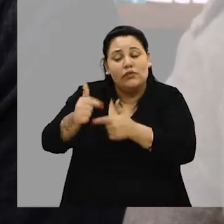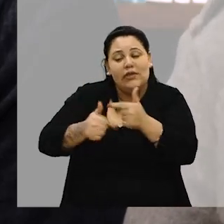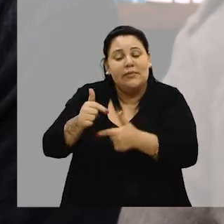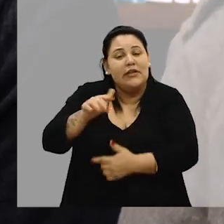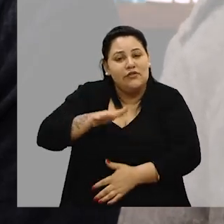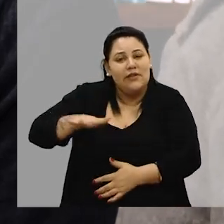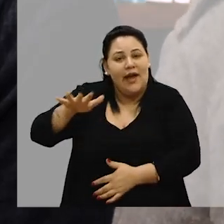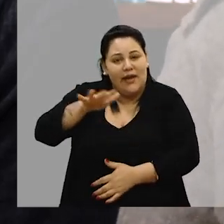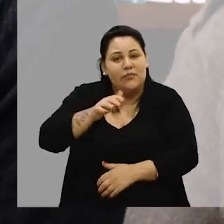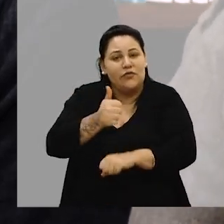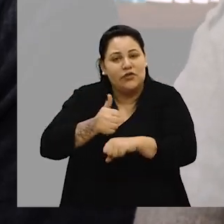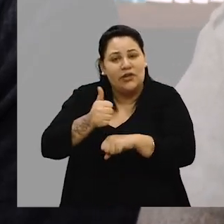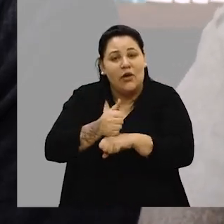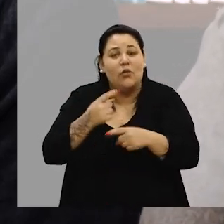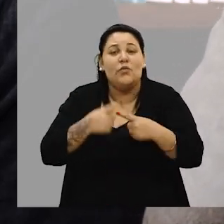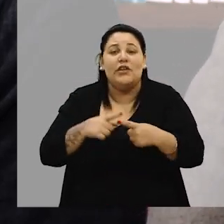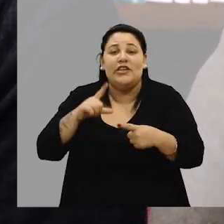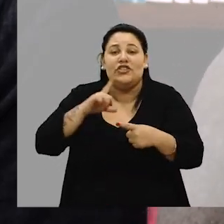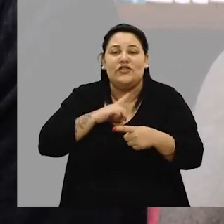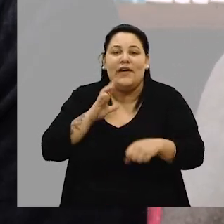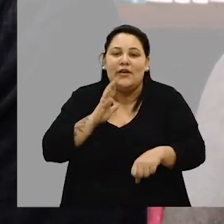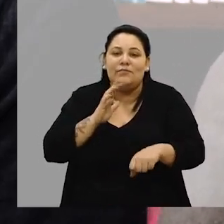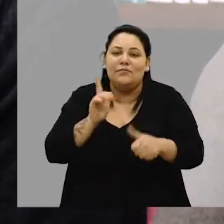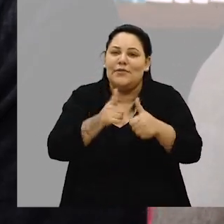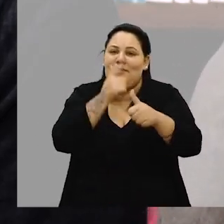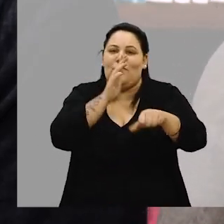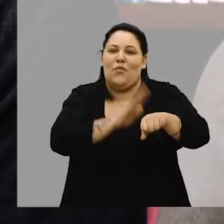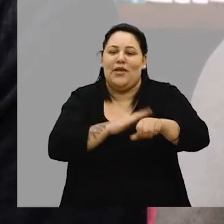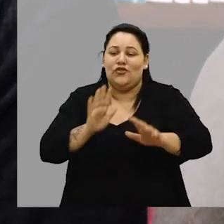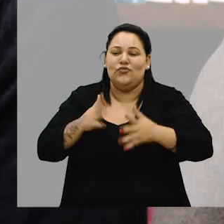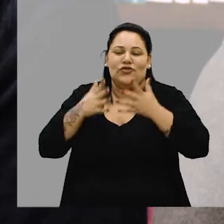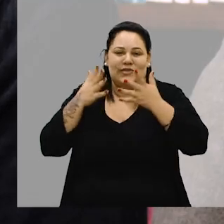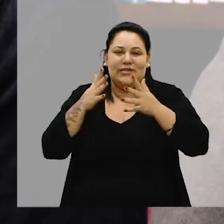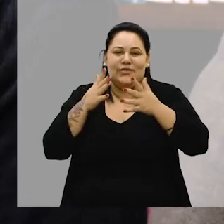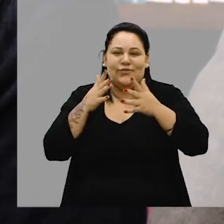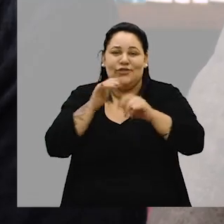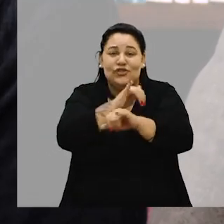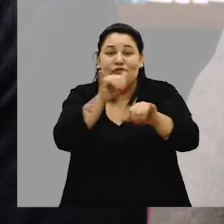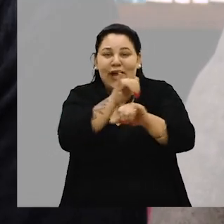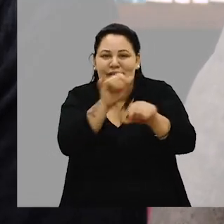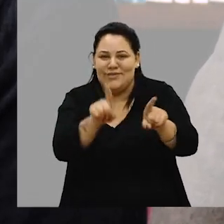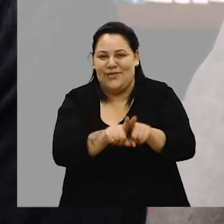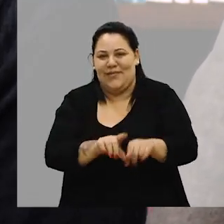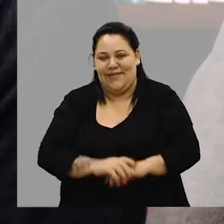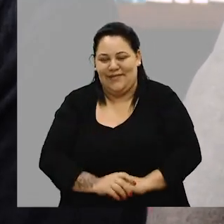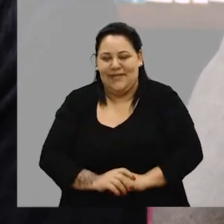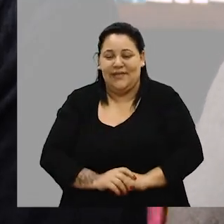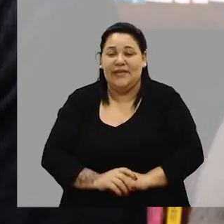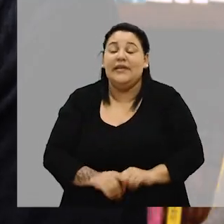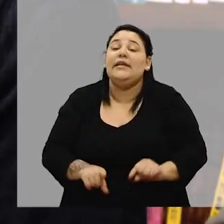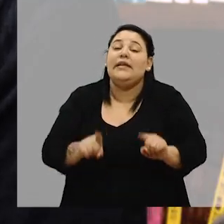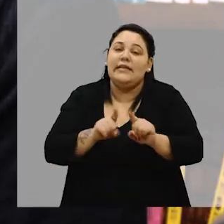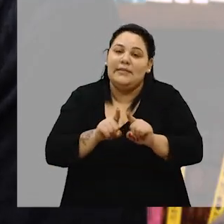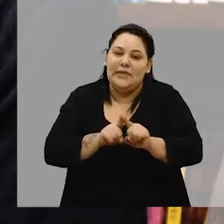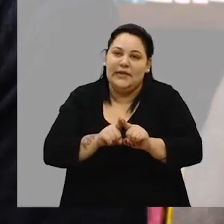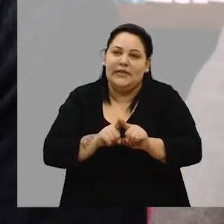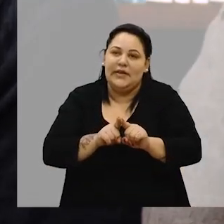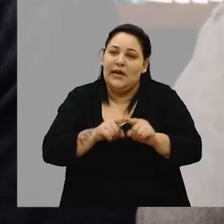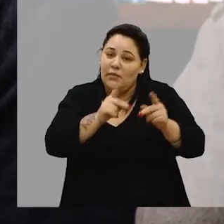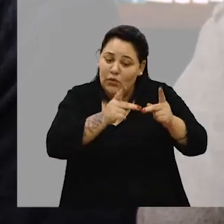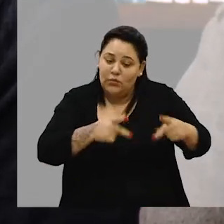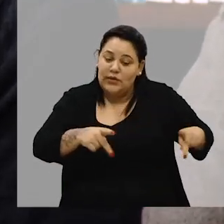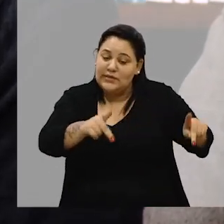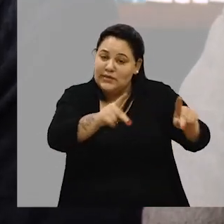eles acabam seguindo na sua profissão porque tiveram aquele primeiro momento. E também ele leva de uma